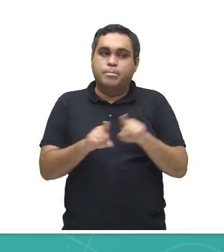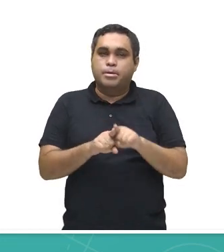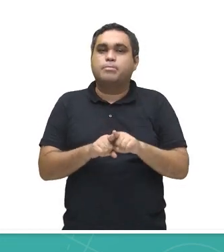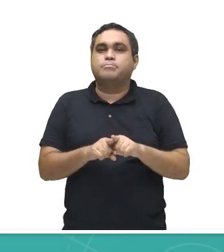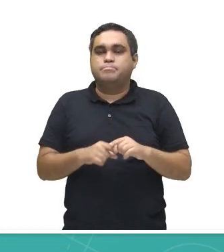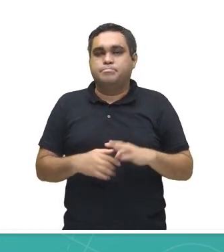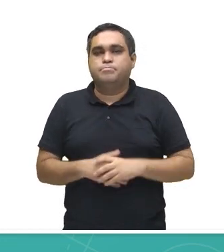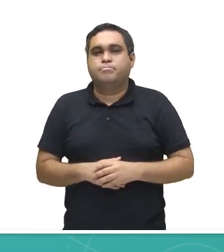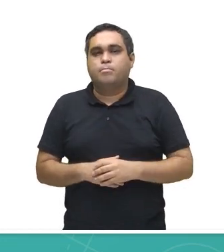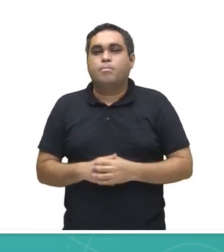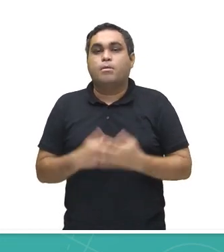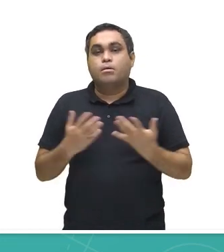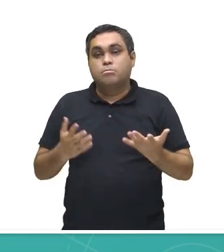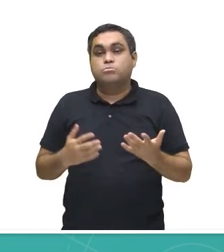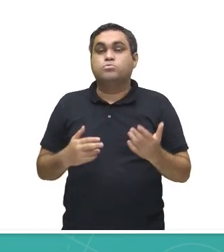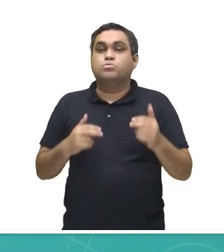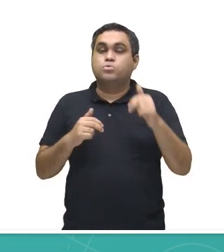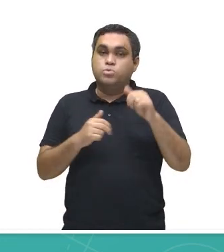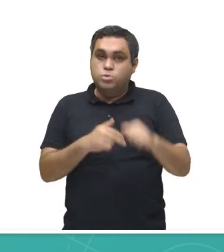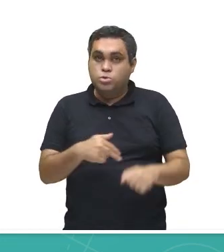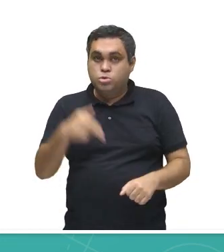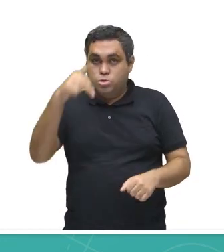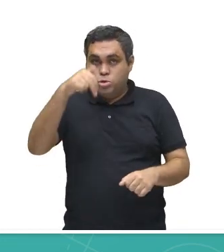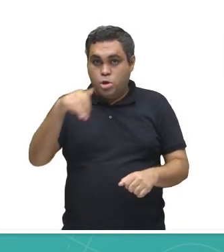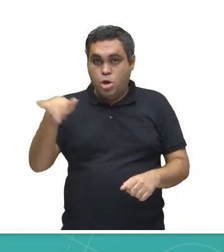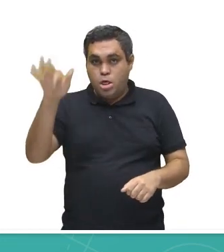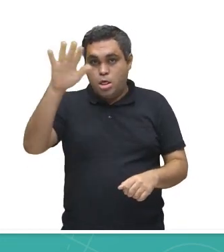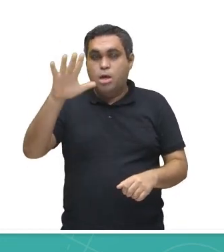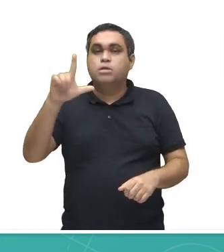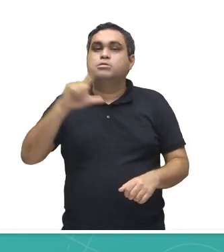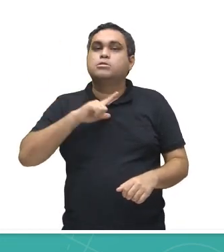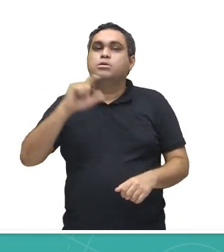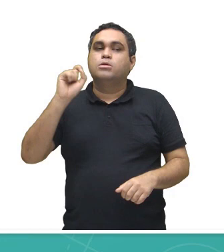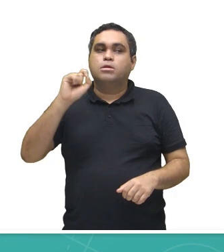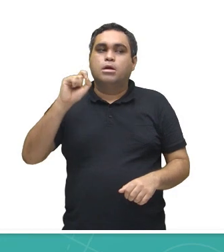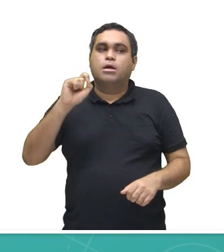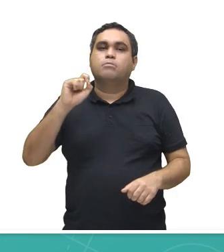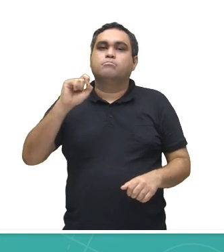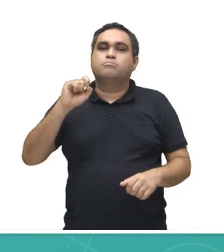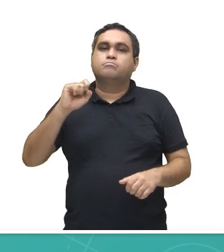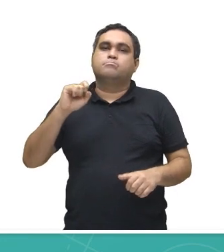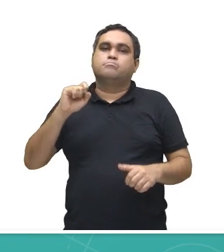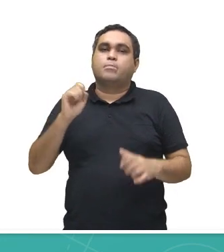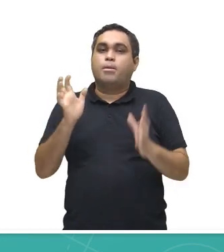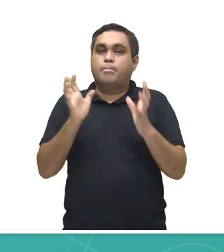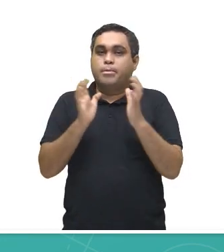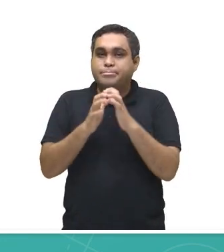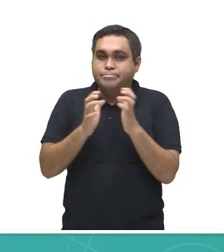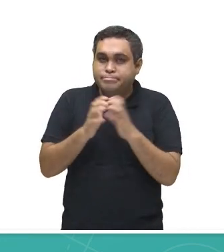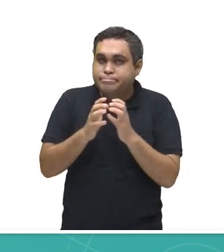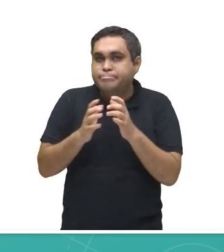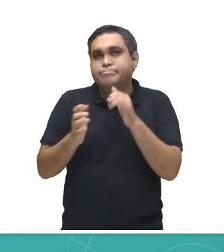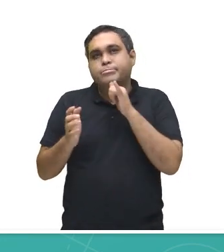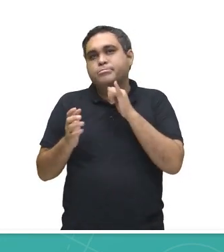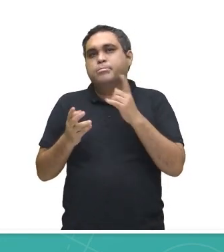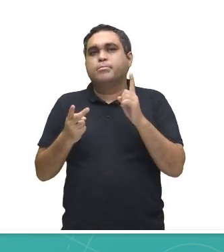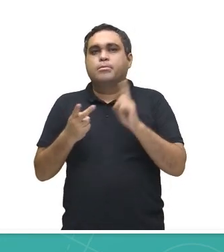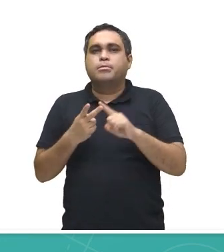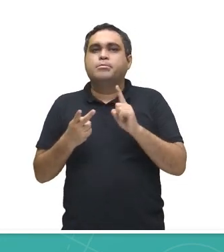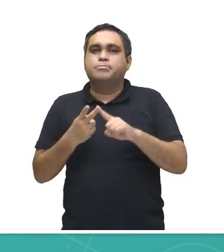ok? Agora, no Nordeste, nós vamos ter o Maranhão, Piauí, Ceará, Rio Grande do